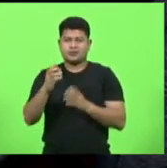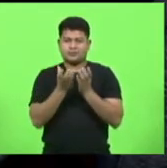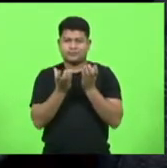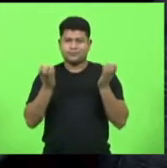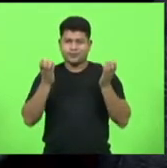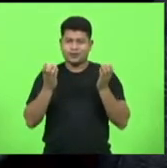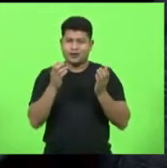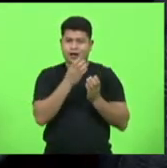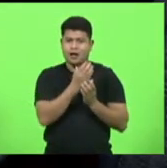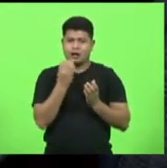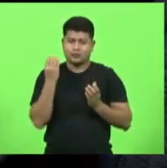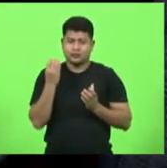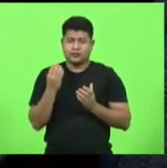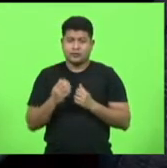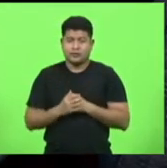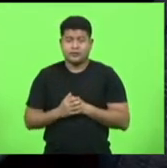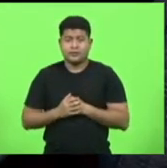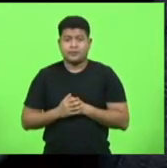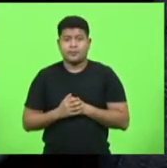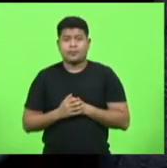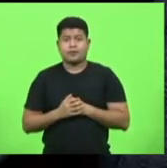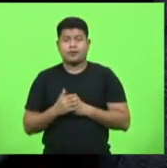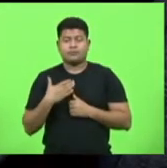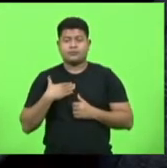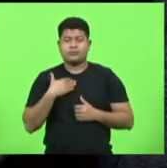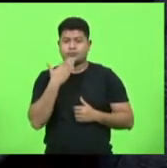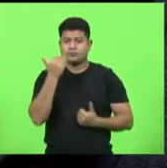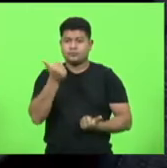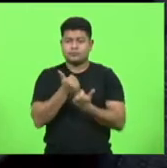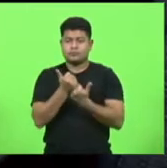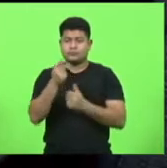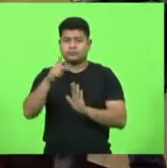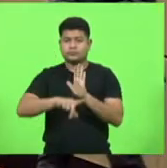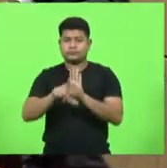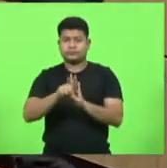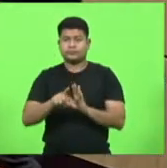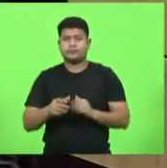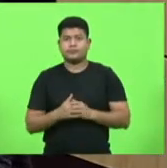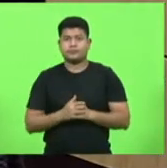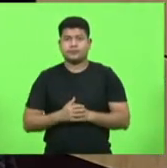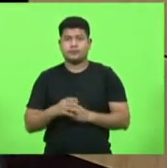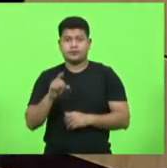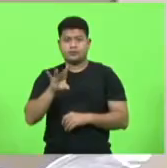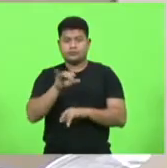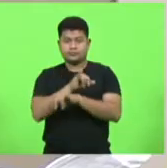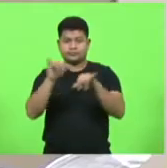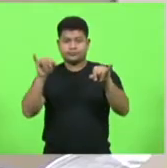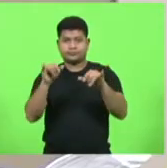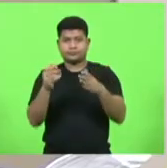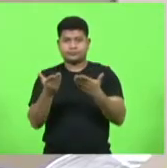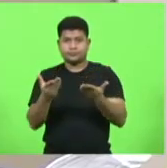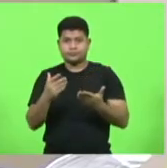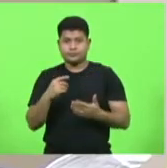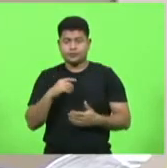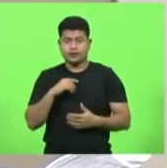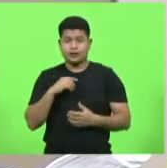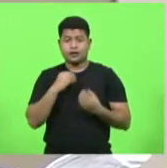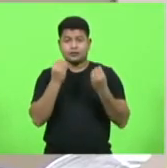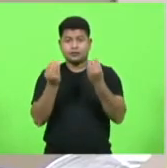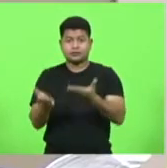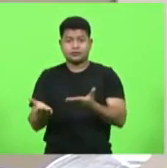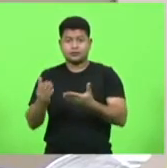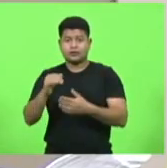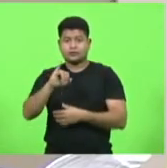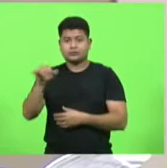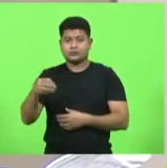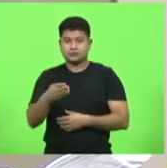pedido de apoio a esse projeto de lei. Obrigado. Pela ordem, senhor presidente. Para conhecimento dos senhores pares, este projeto confere ao município de Jaguaruna o título de